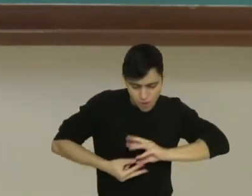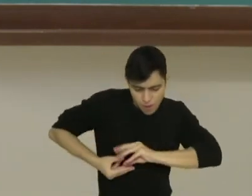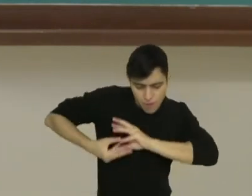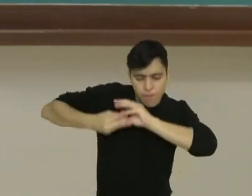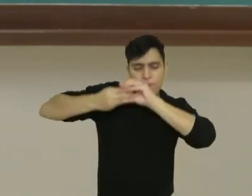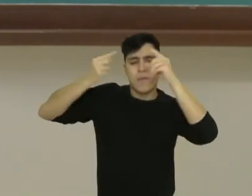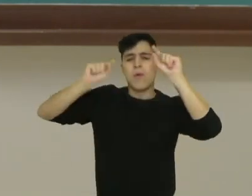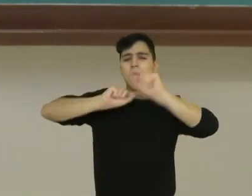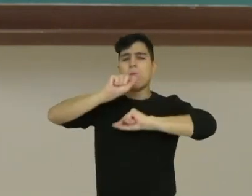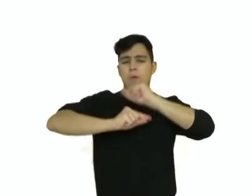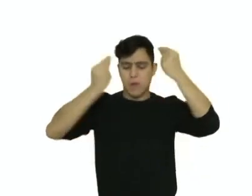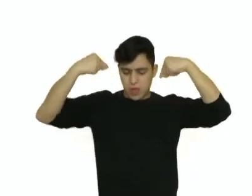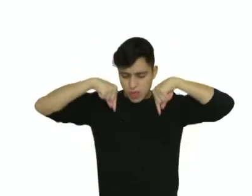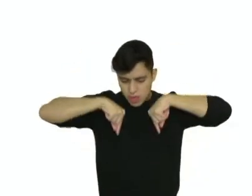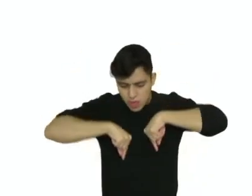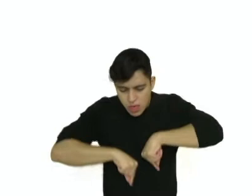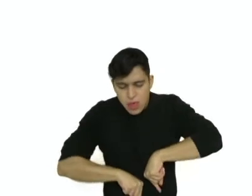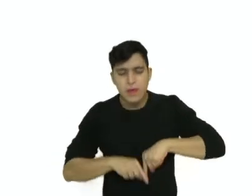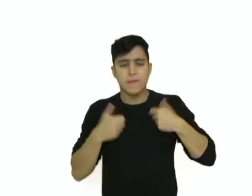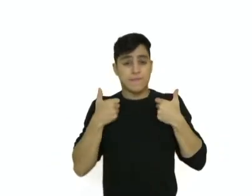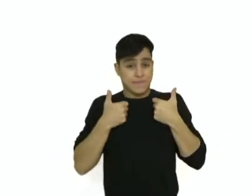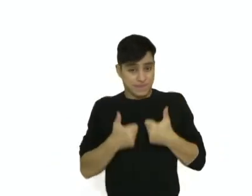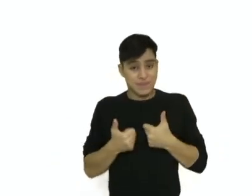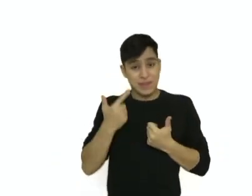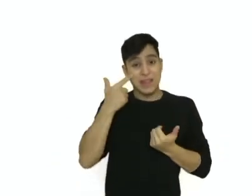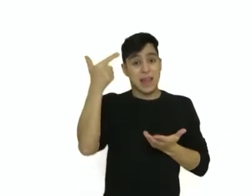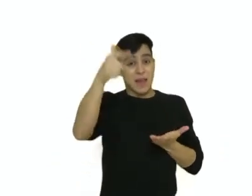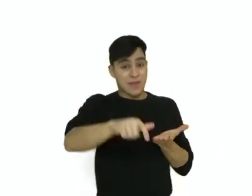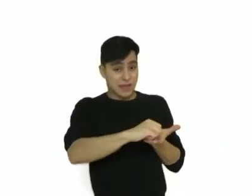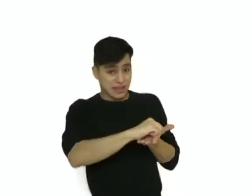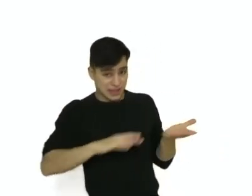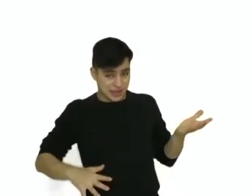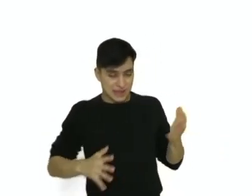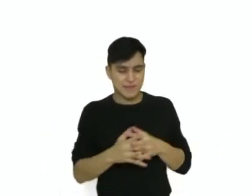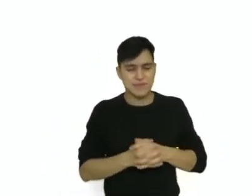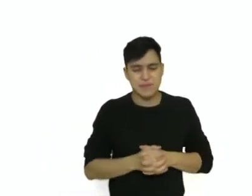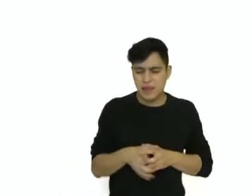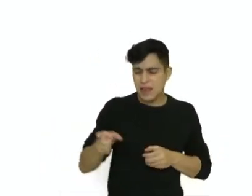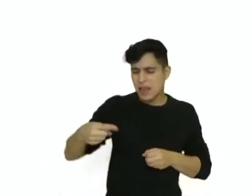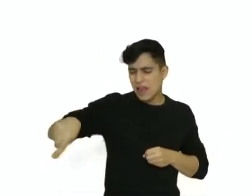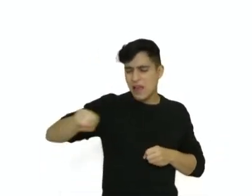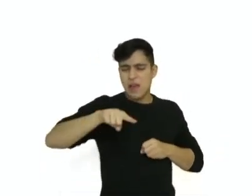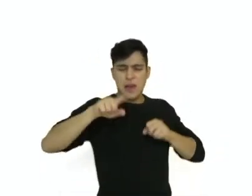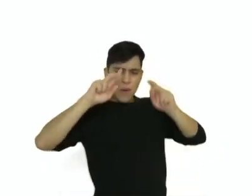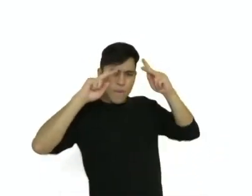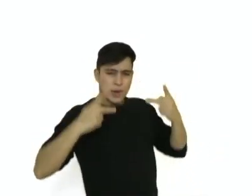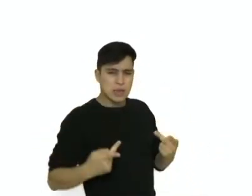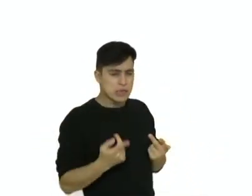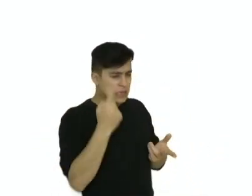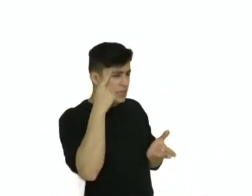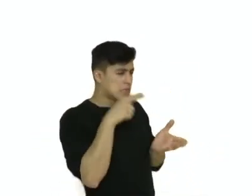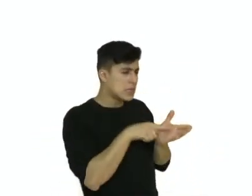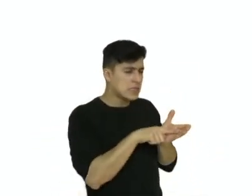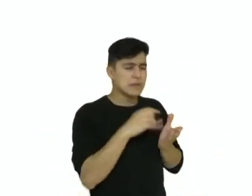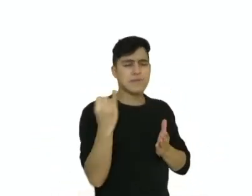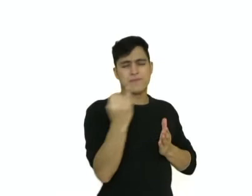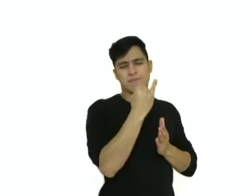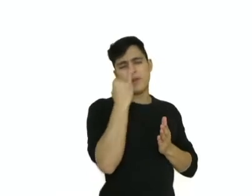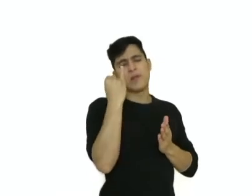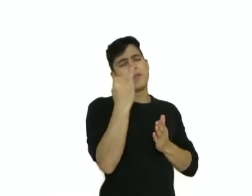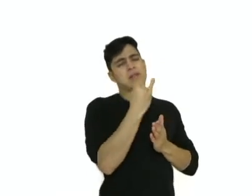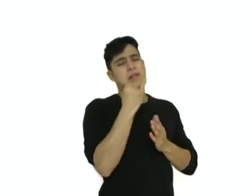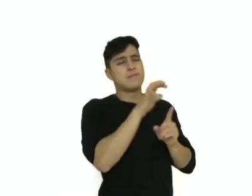ok? Vamos para a nossa próxima atividade, pessoal? Os humanistas tiveram um papel importante nas mudanças ocorridas